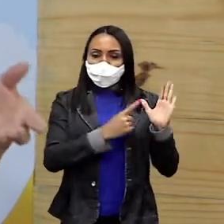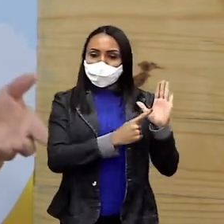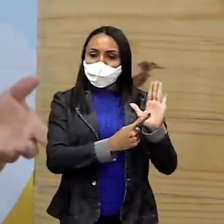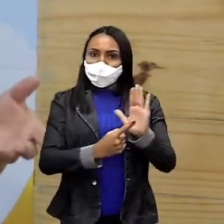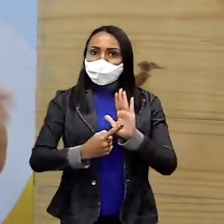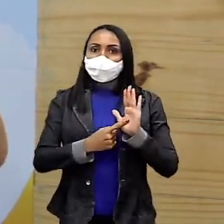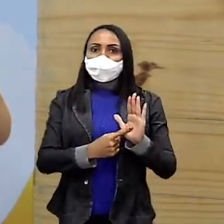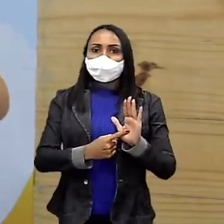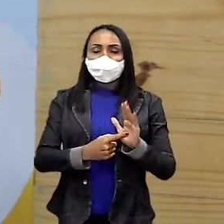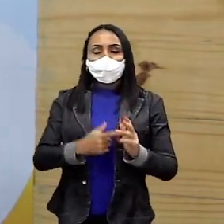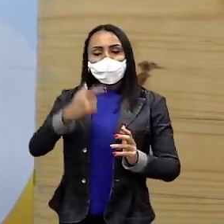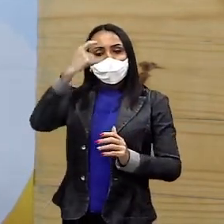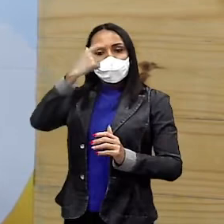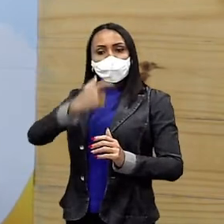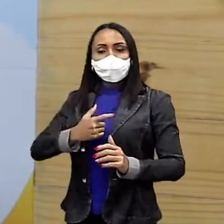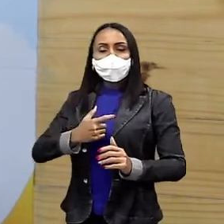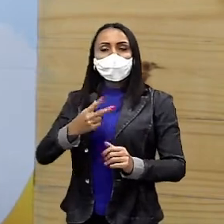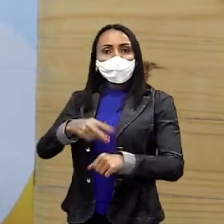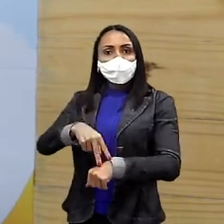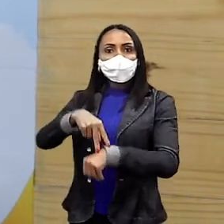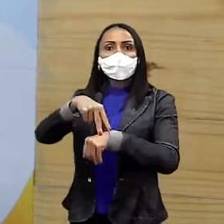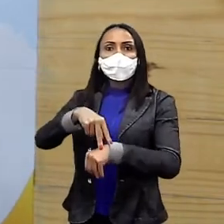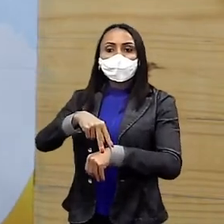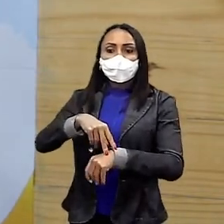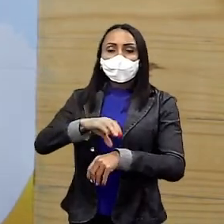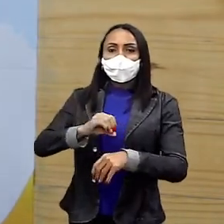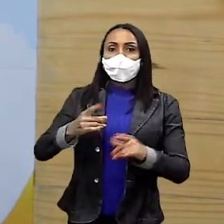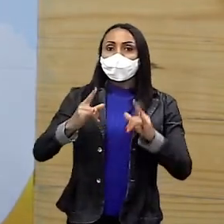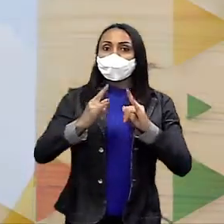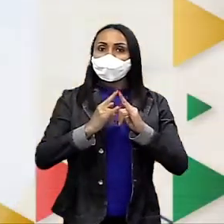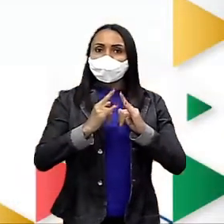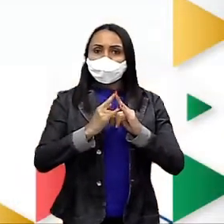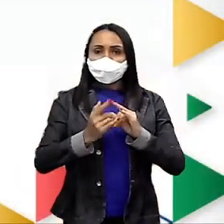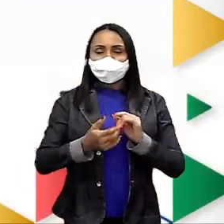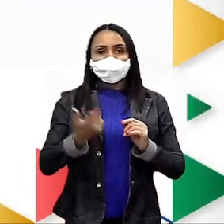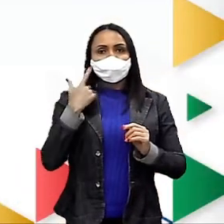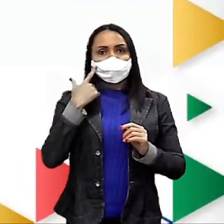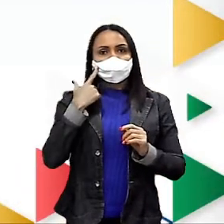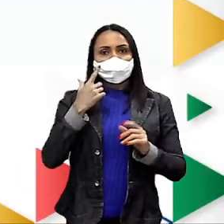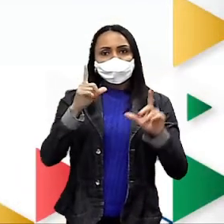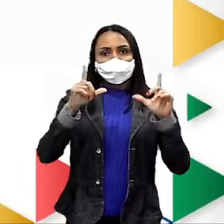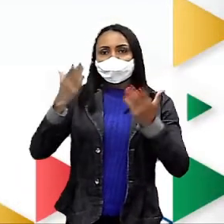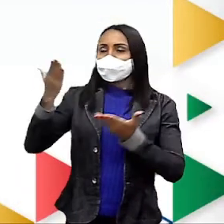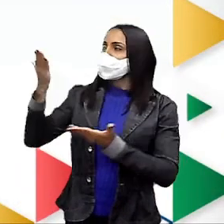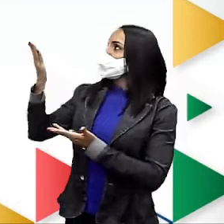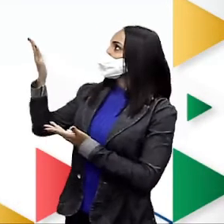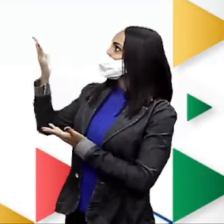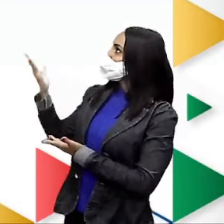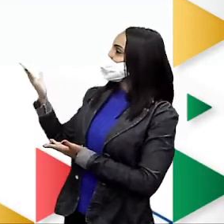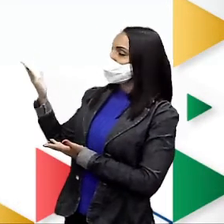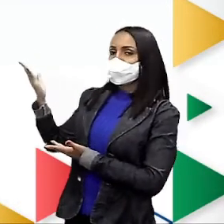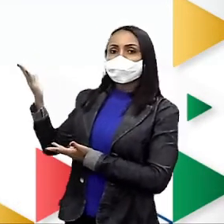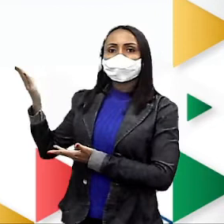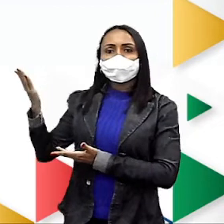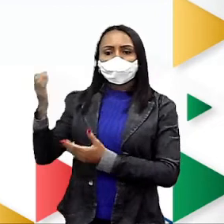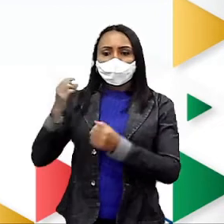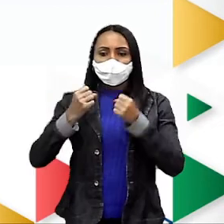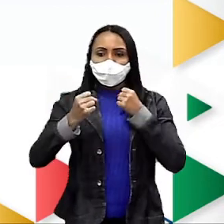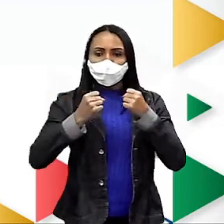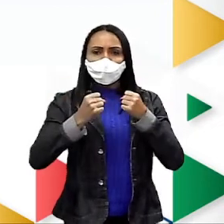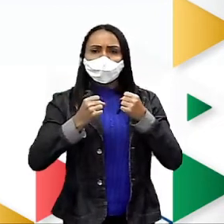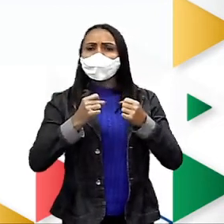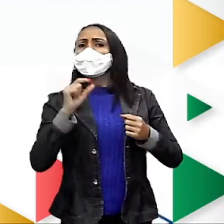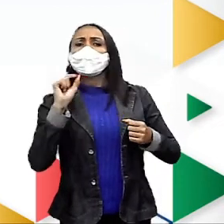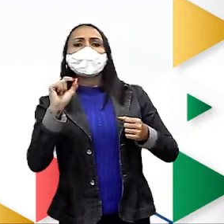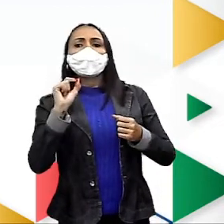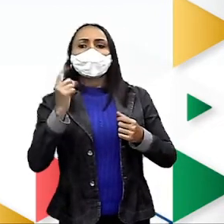a alguém ou a uma instituição. Vamos ver. Na tela trago para vocês justamente entrevista. O que é